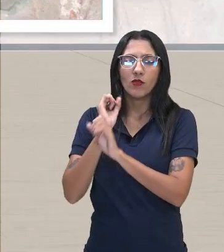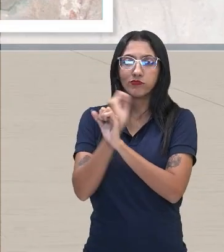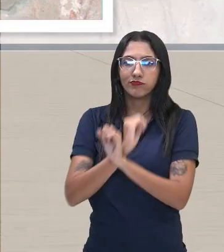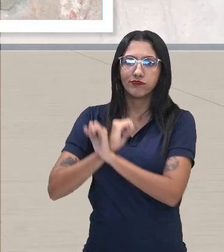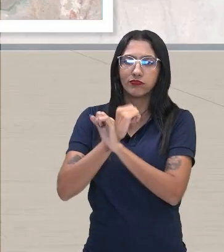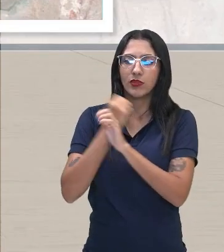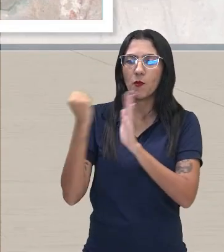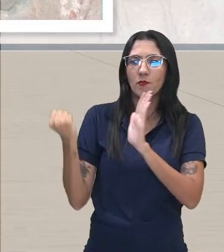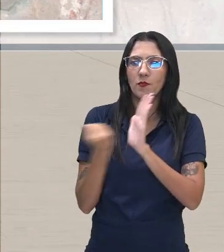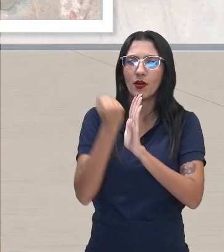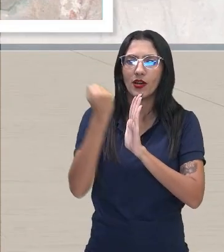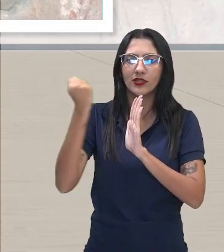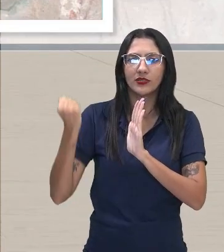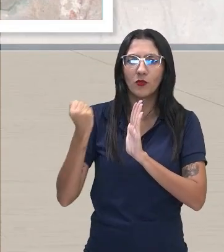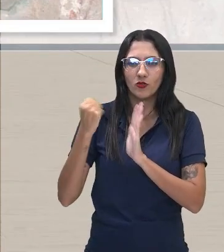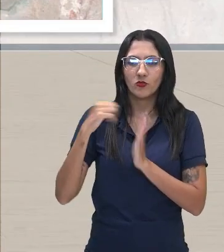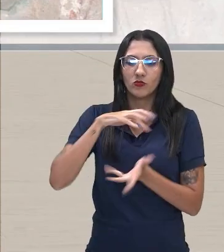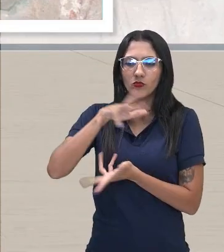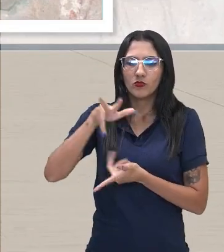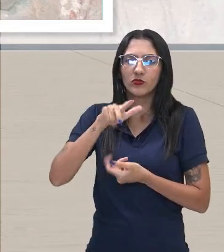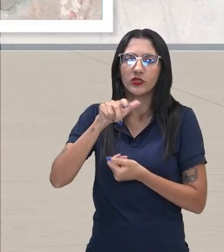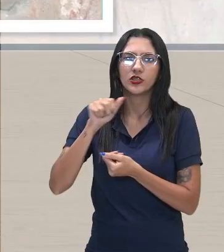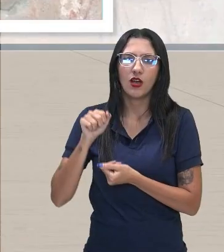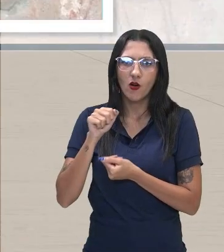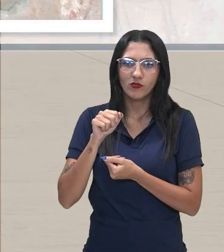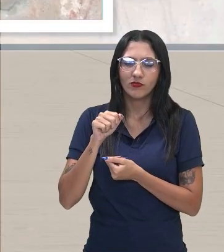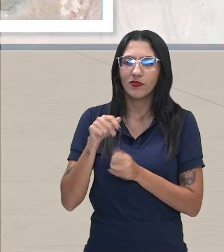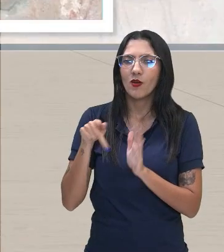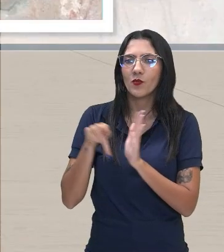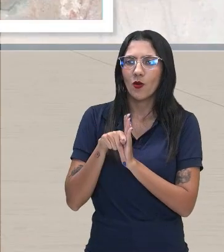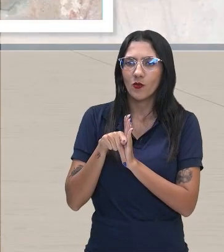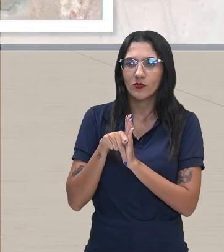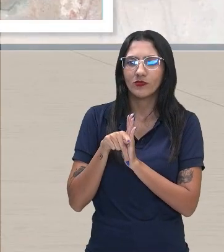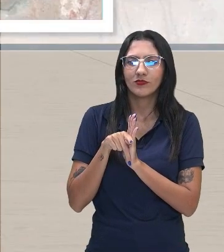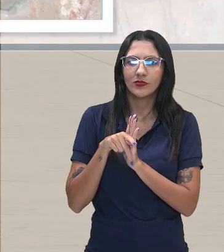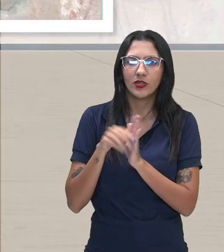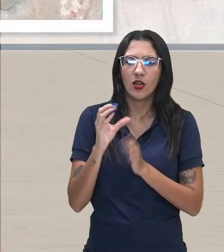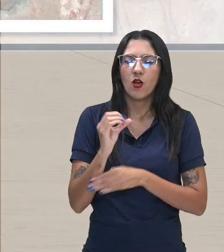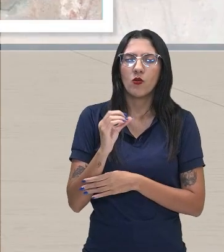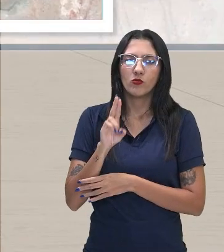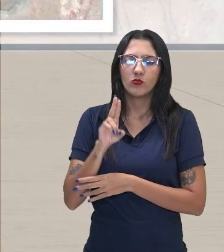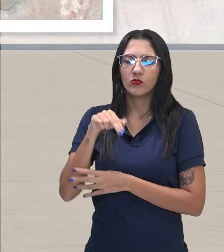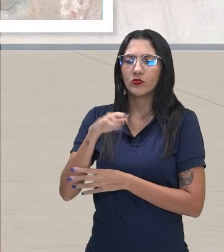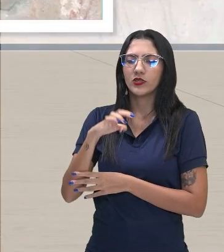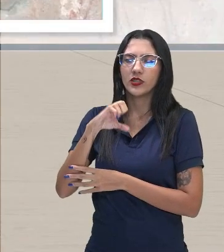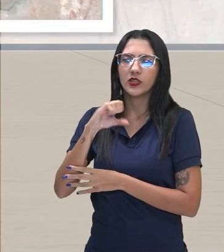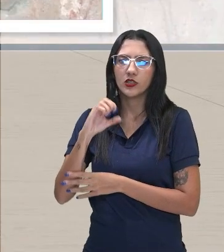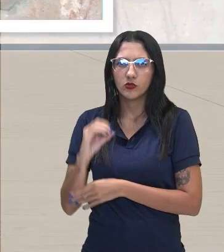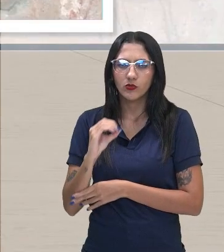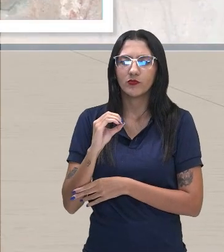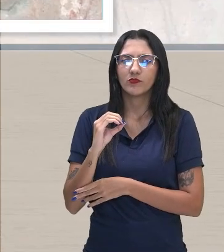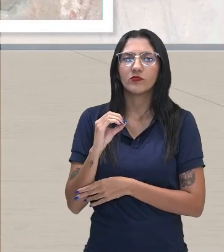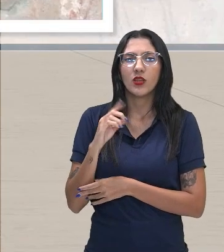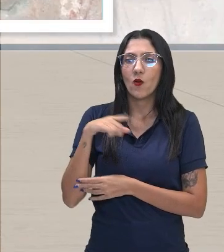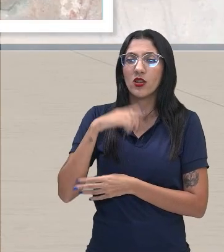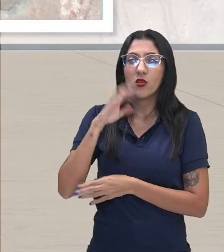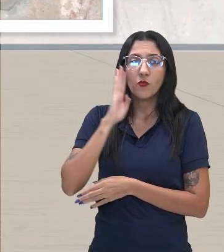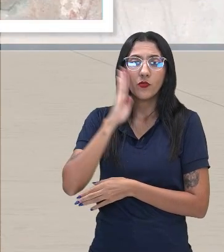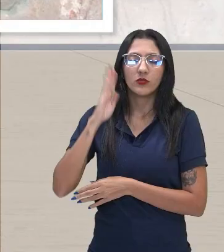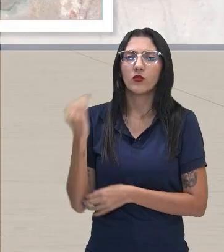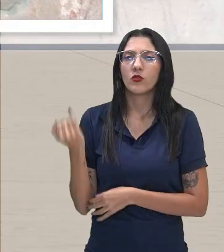patrimônio mundial da Unesco, com o maior acervo do continente americano e um dos